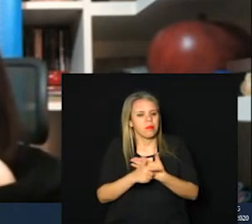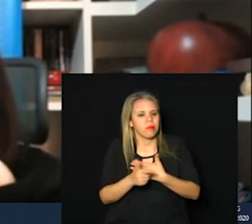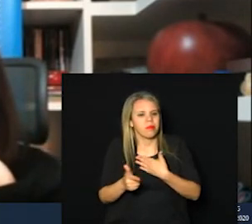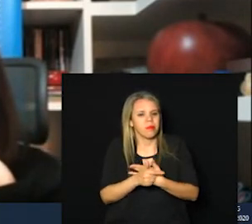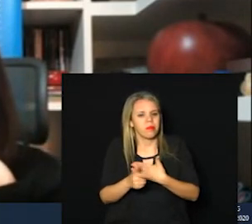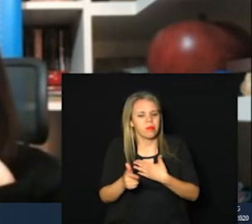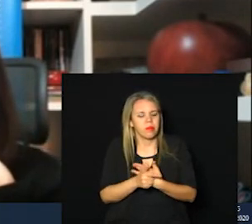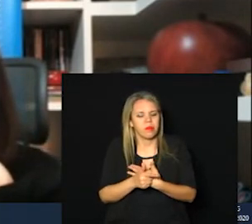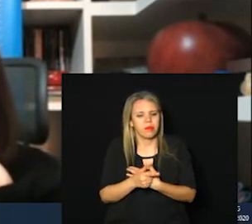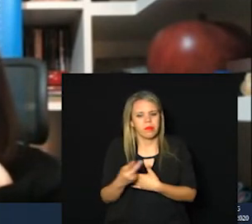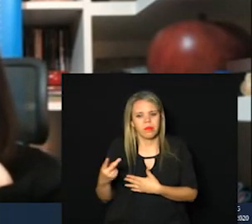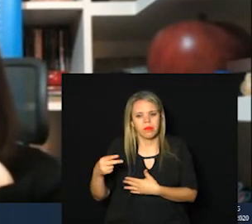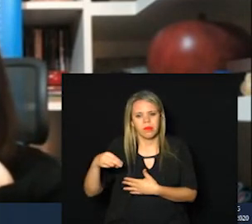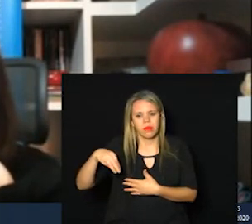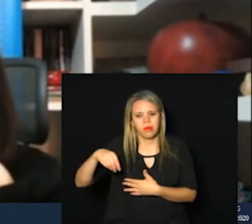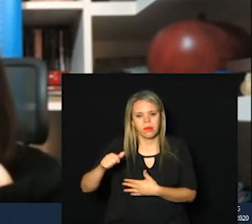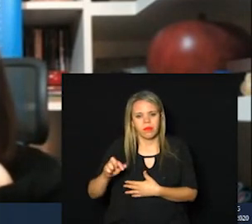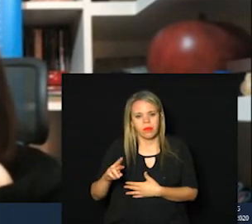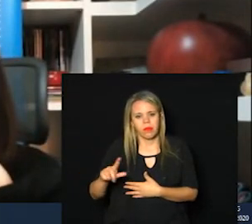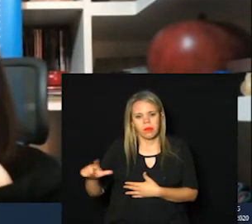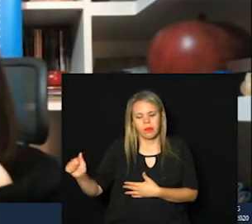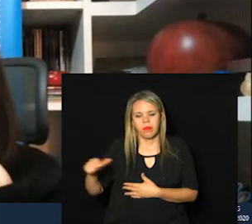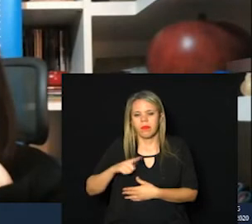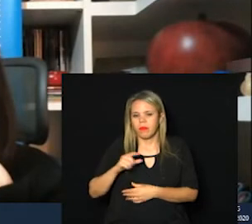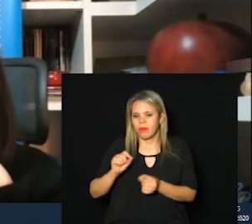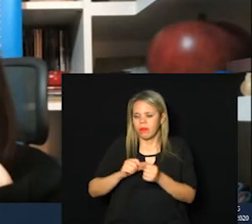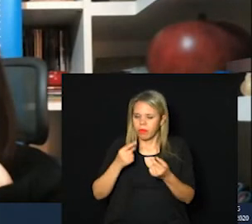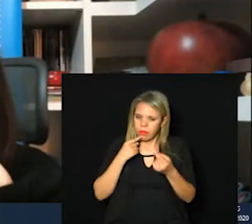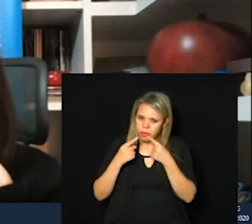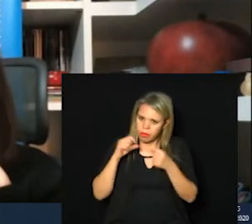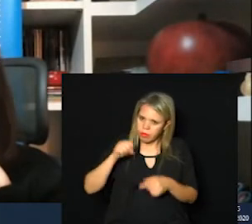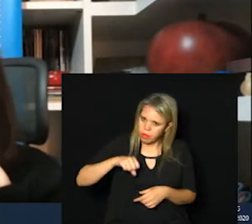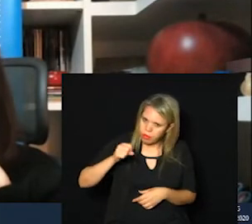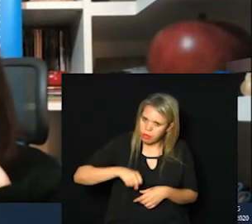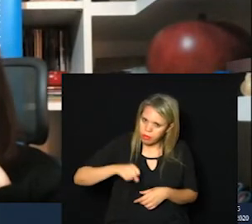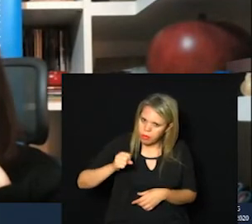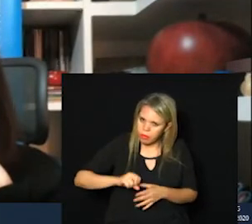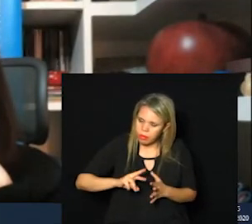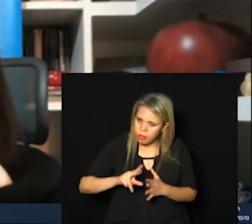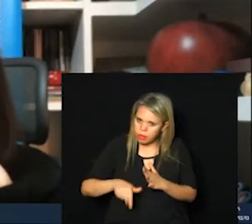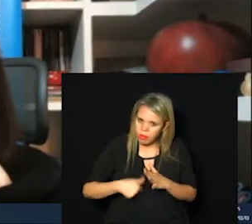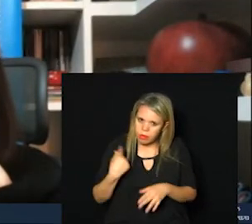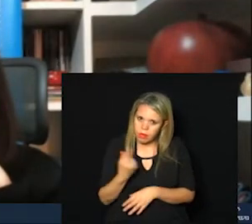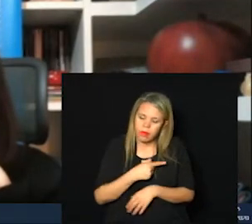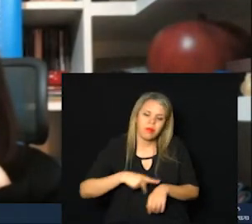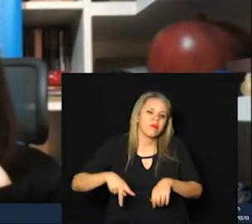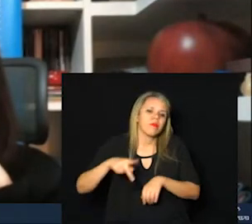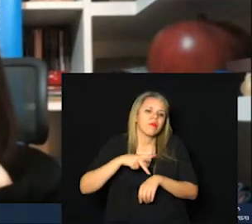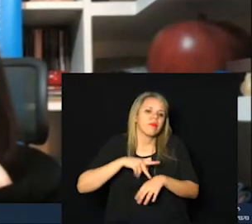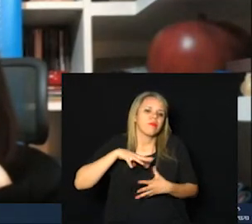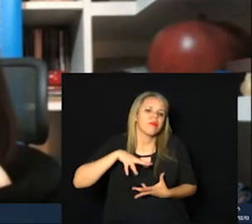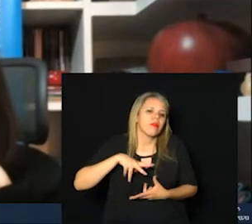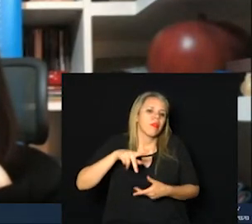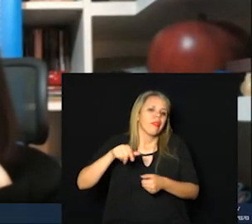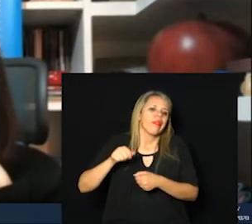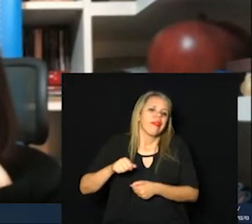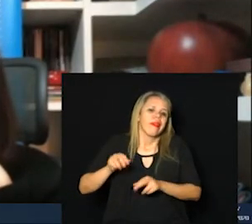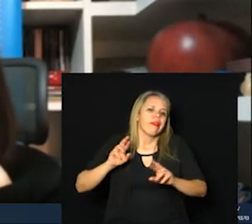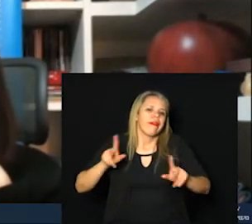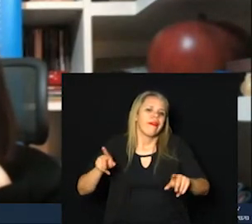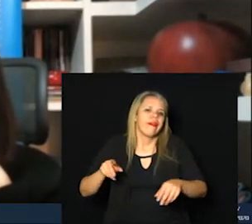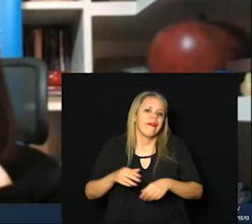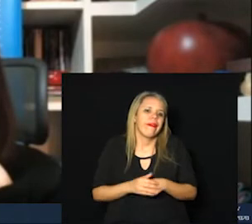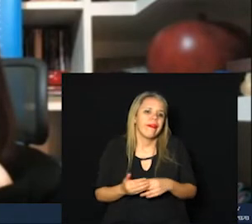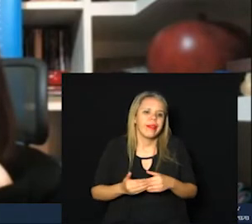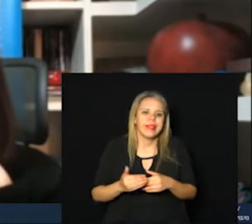Marlova também o fez, tem sim esse papel de dialogar formas de tornar o nosso país, o nosso mundo diferente a partir